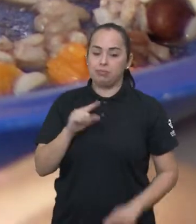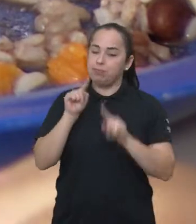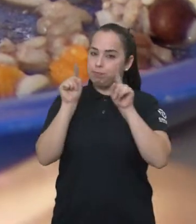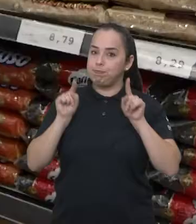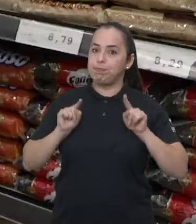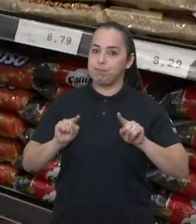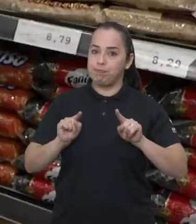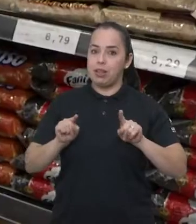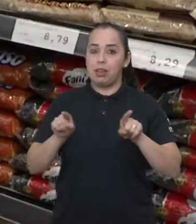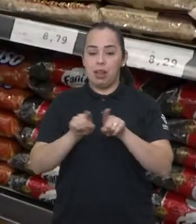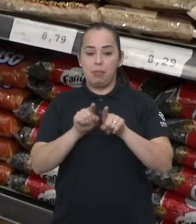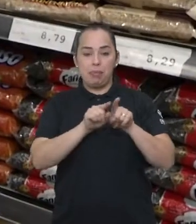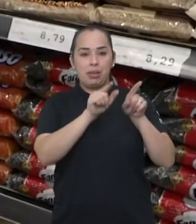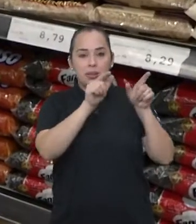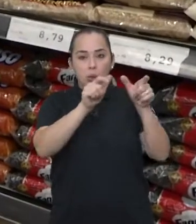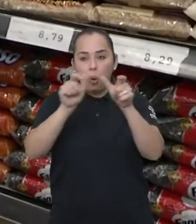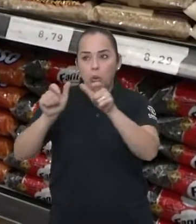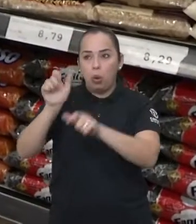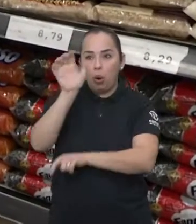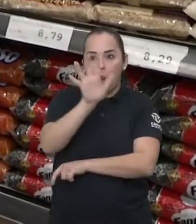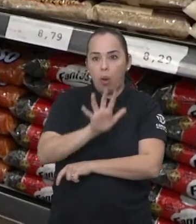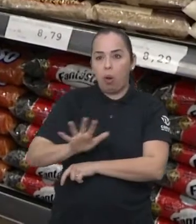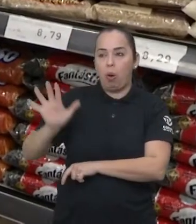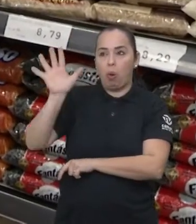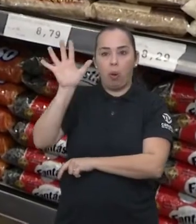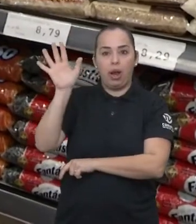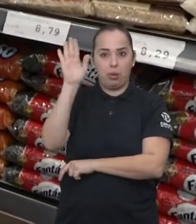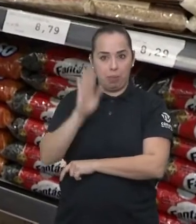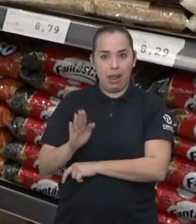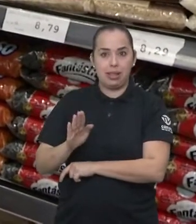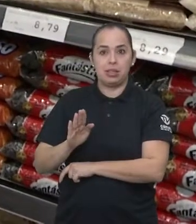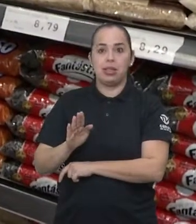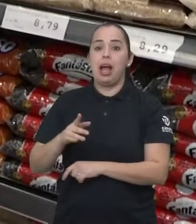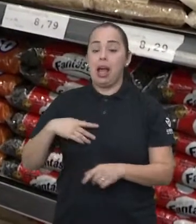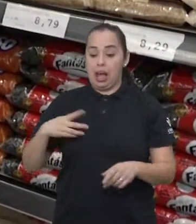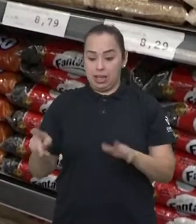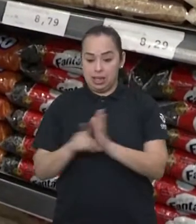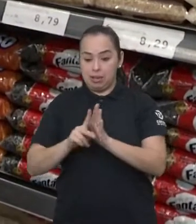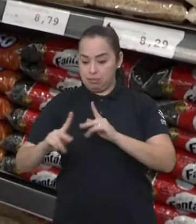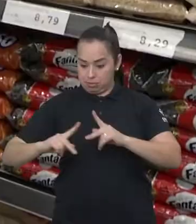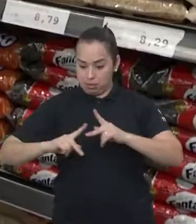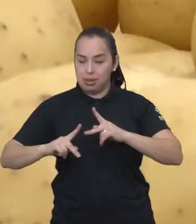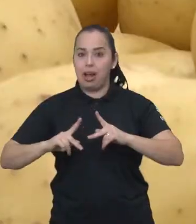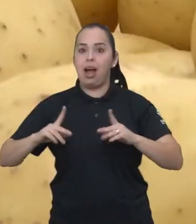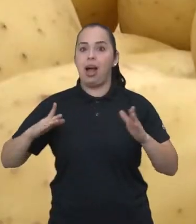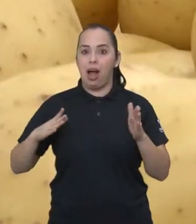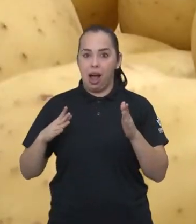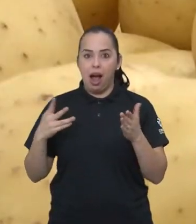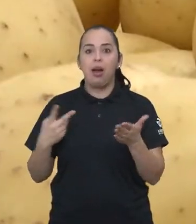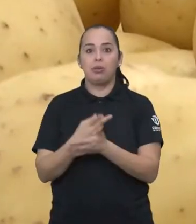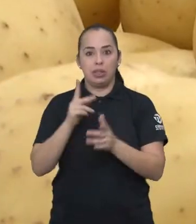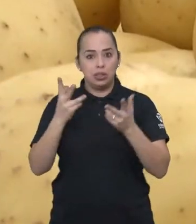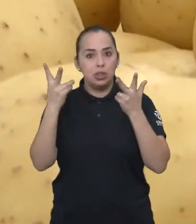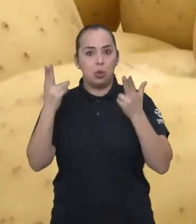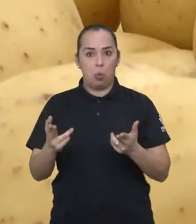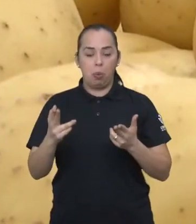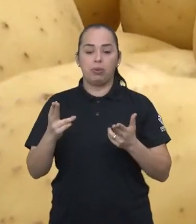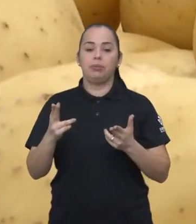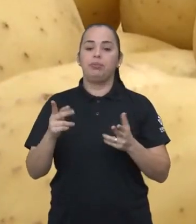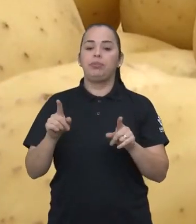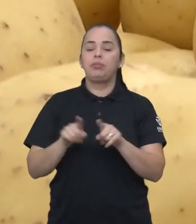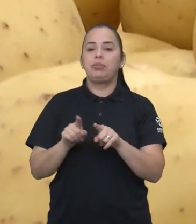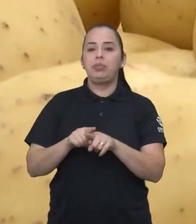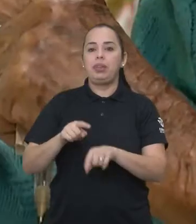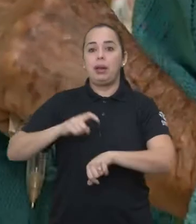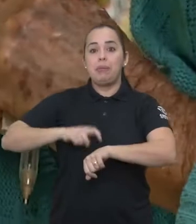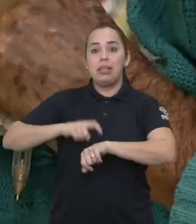refeições assim como em todos os cantos do país São José também enfrenta esse problema situação que depende de